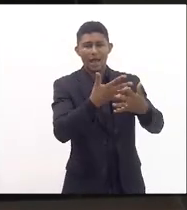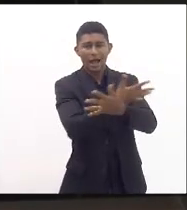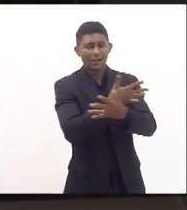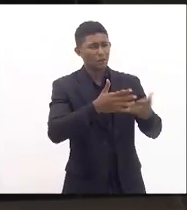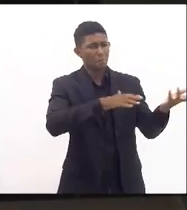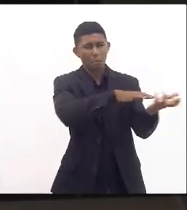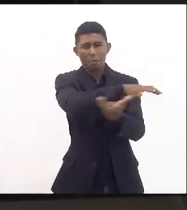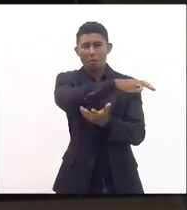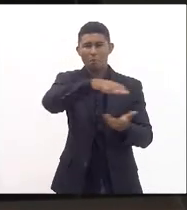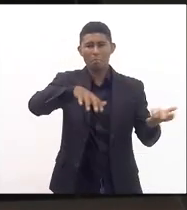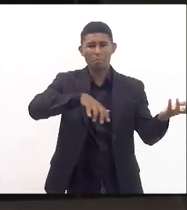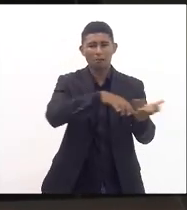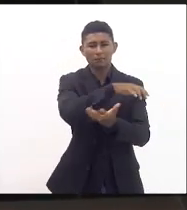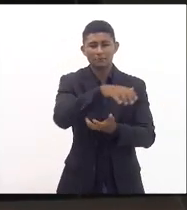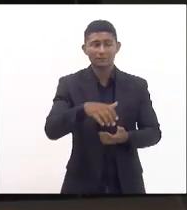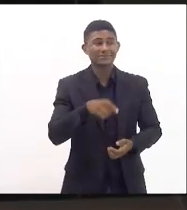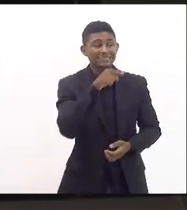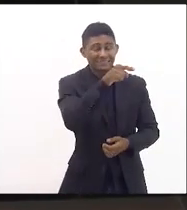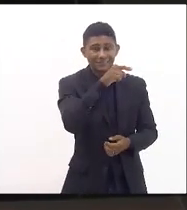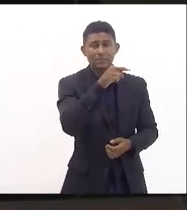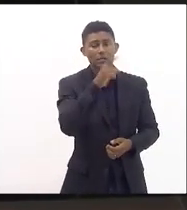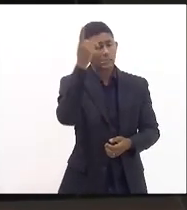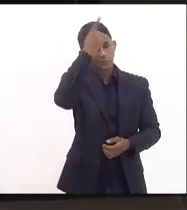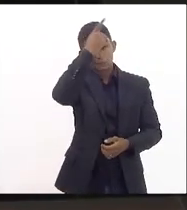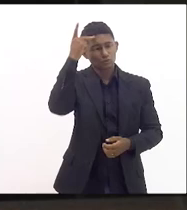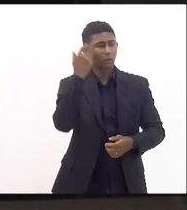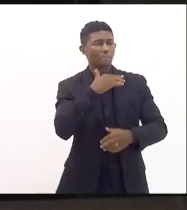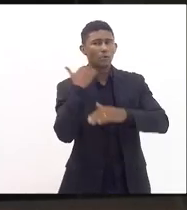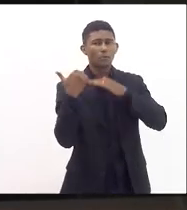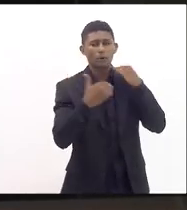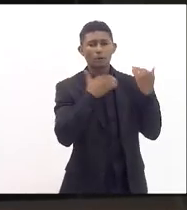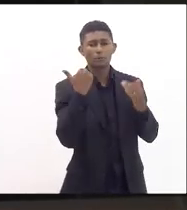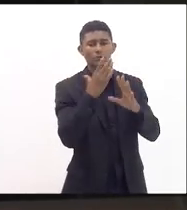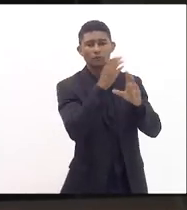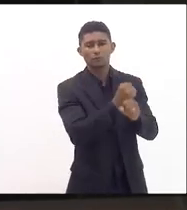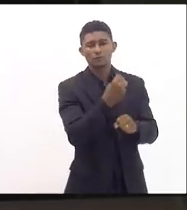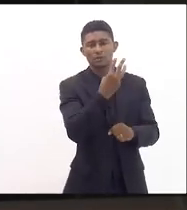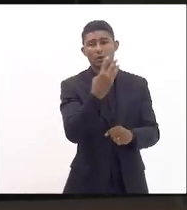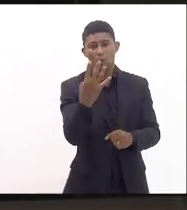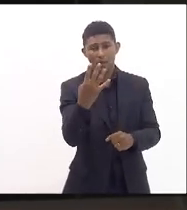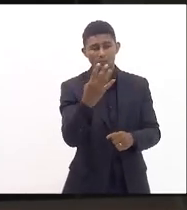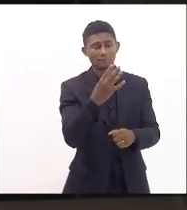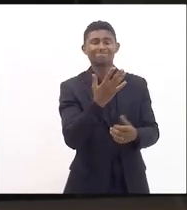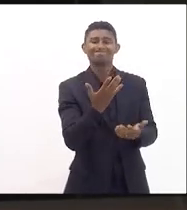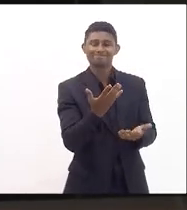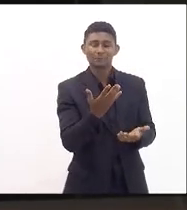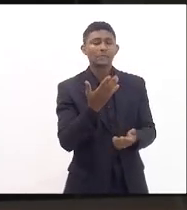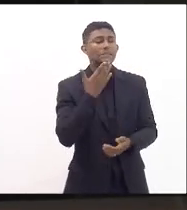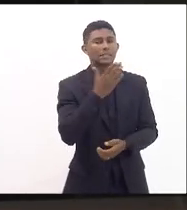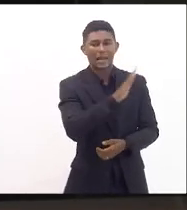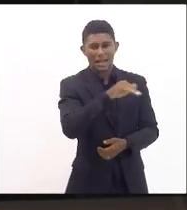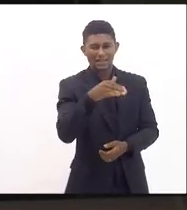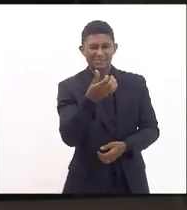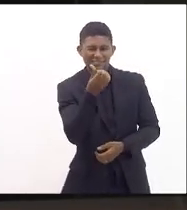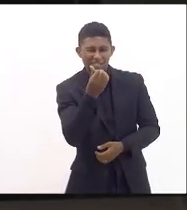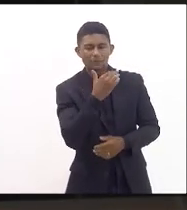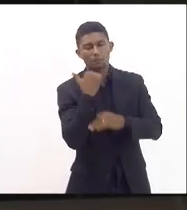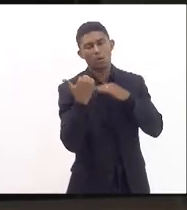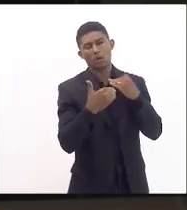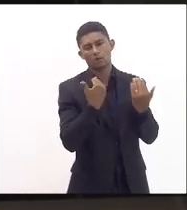Isso acarretou a morte de 34 pessoas, 6 crianças, 150 feridos